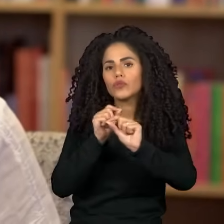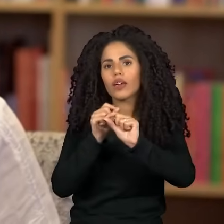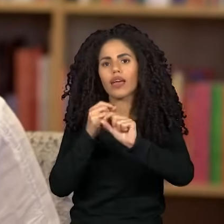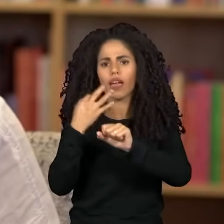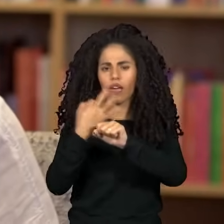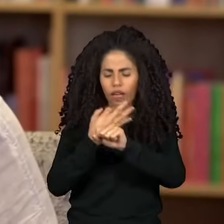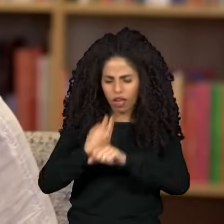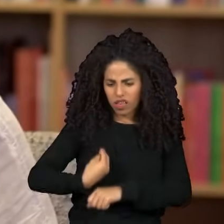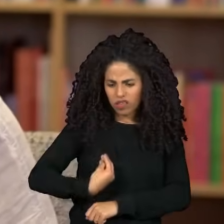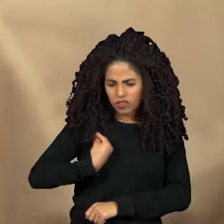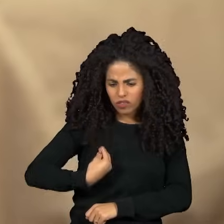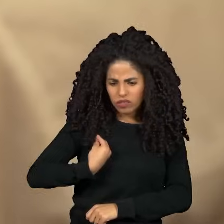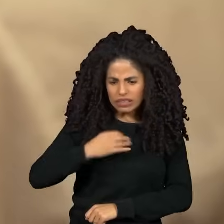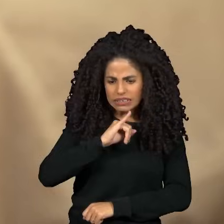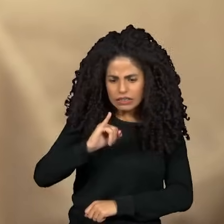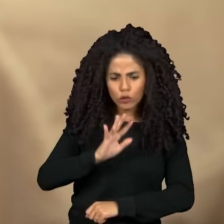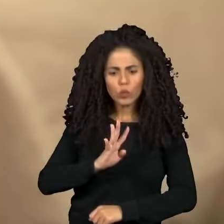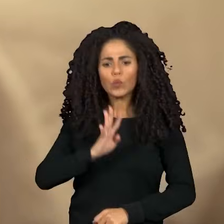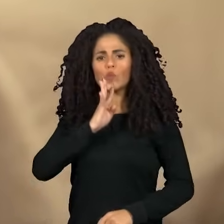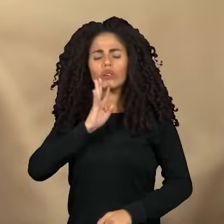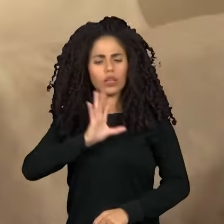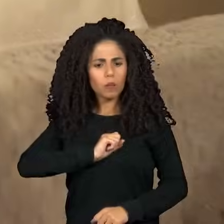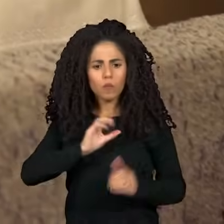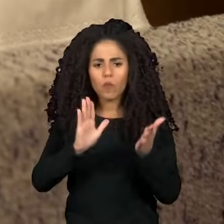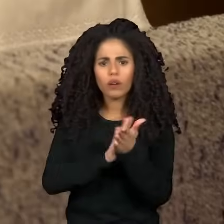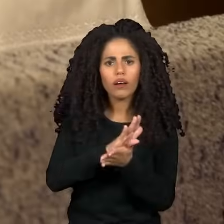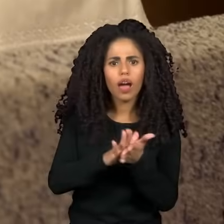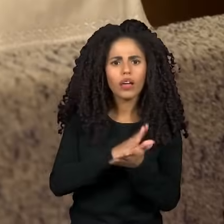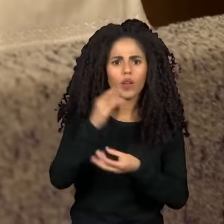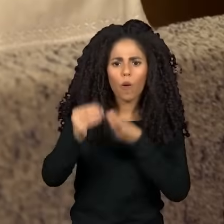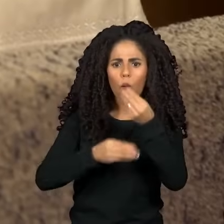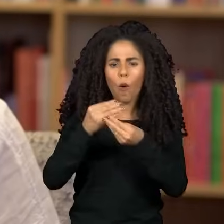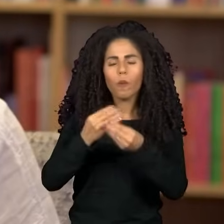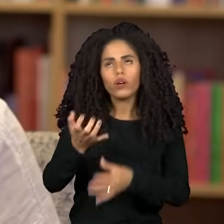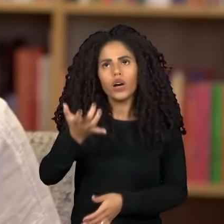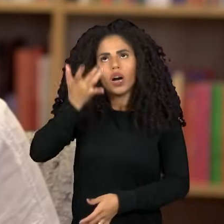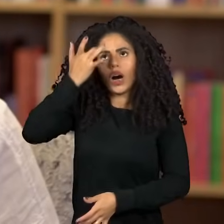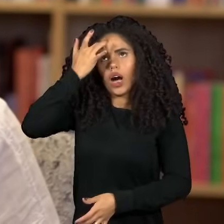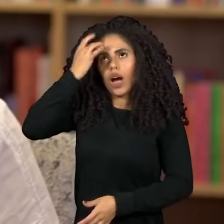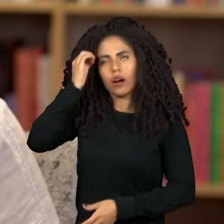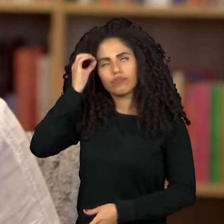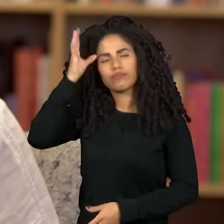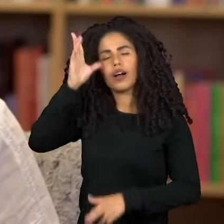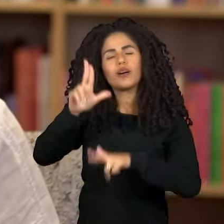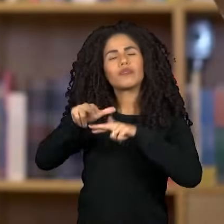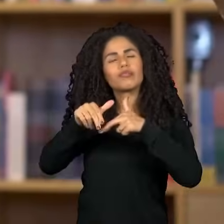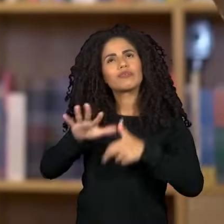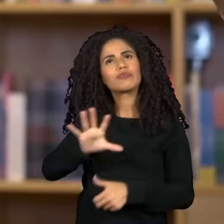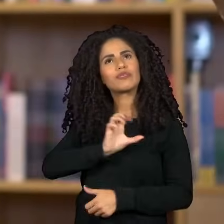não conhecêssemos o amor. Quem me dera pudesse dizer que atingi essa consciência por causa do amor que